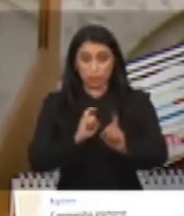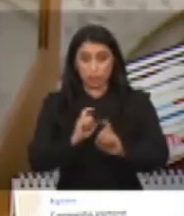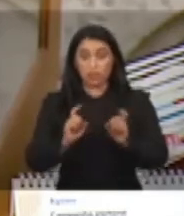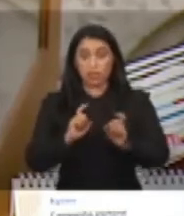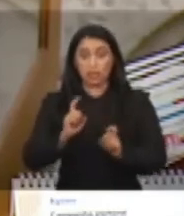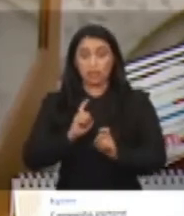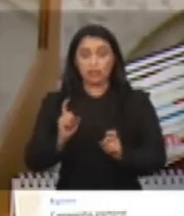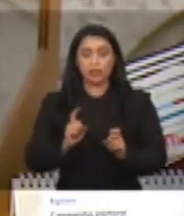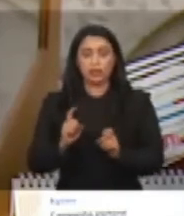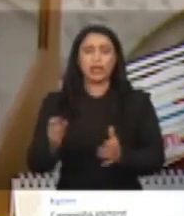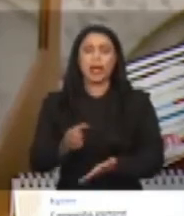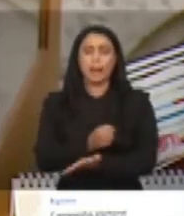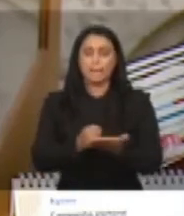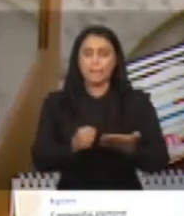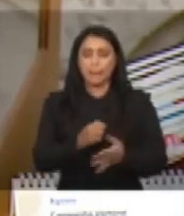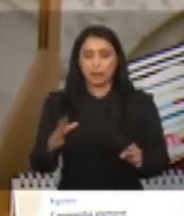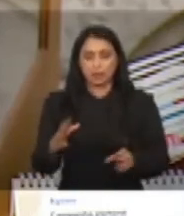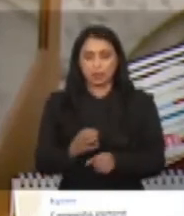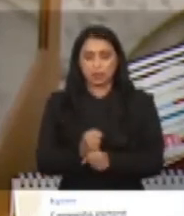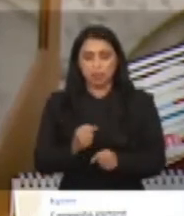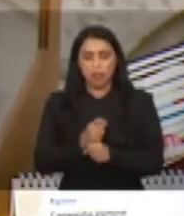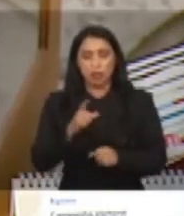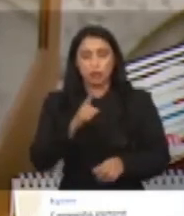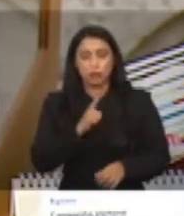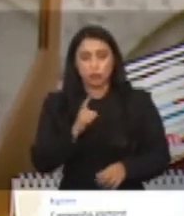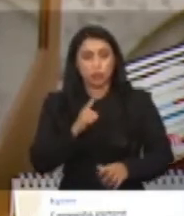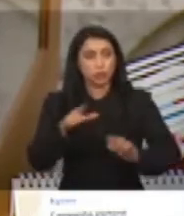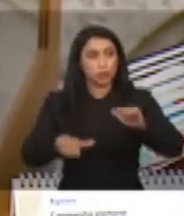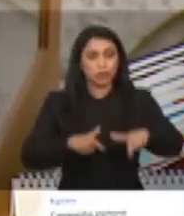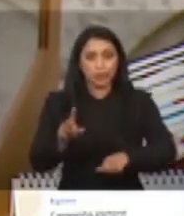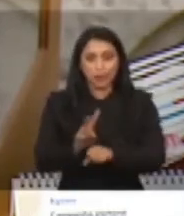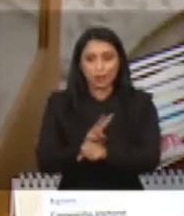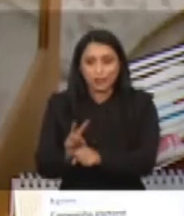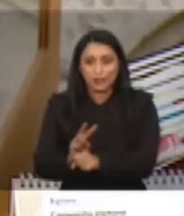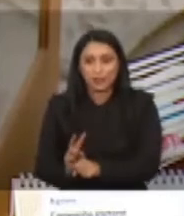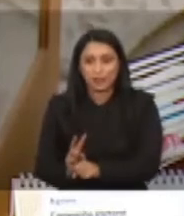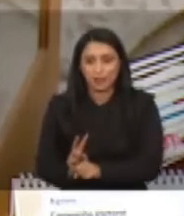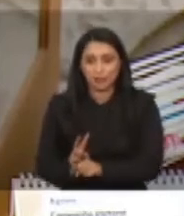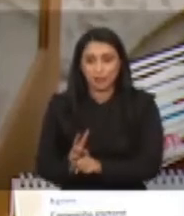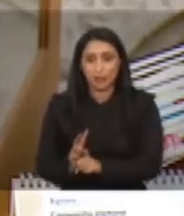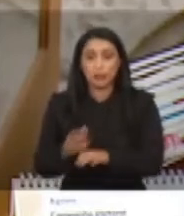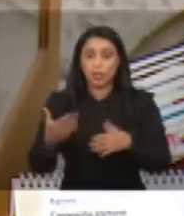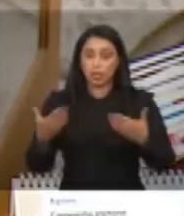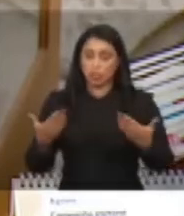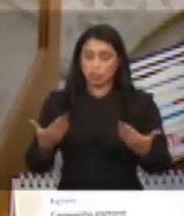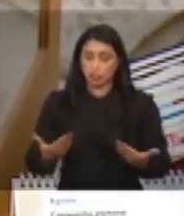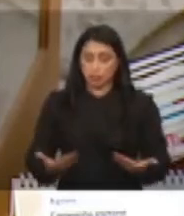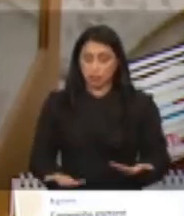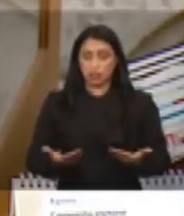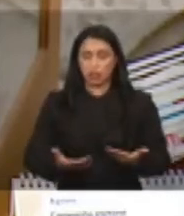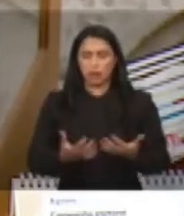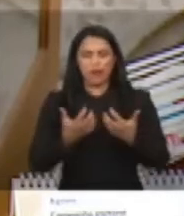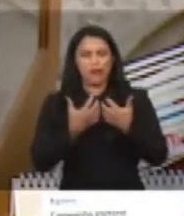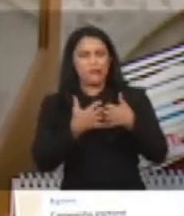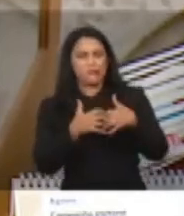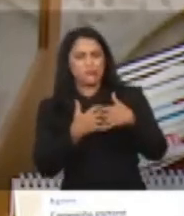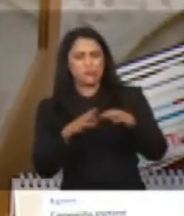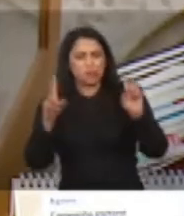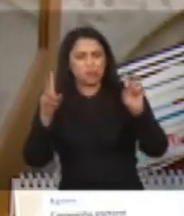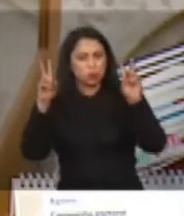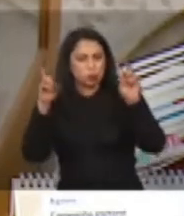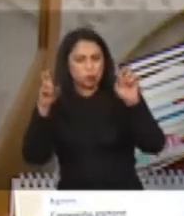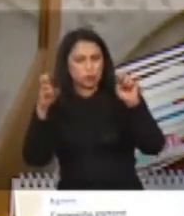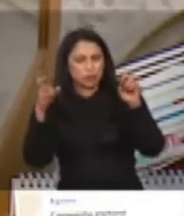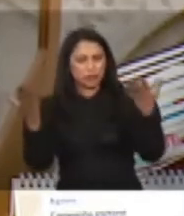grandeza que não guarda pertinência com a mensuração das atividades de fiscalização. Contudo, refletindo melhor sobre o caso